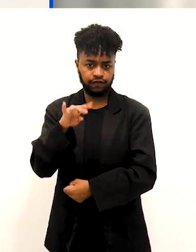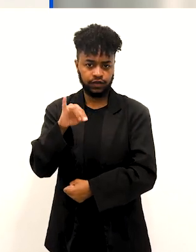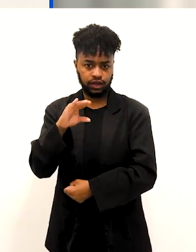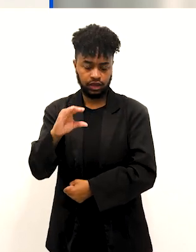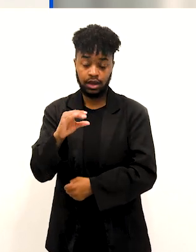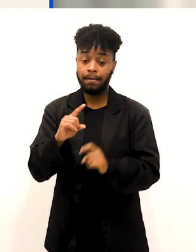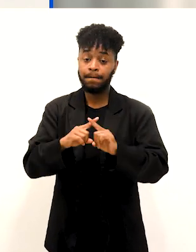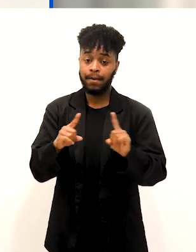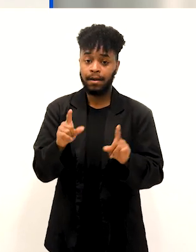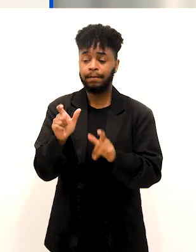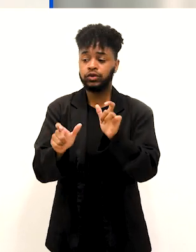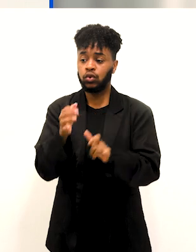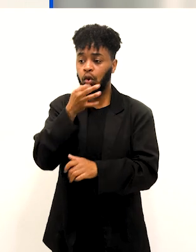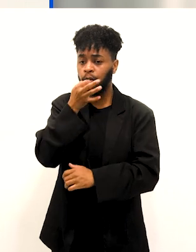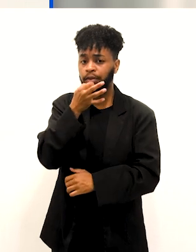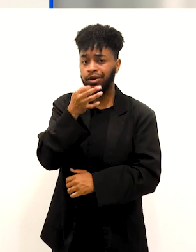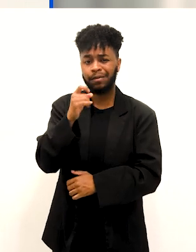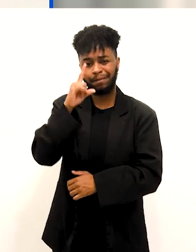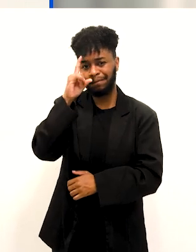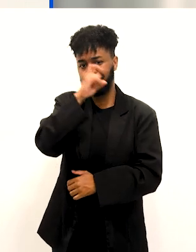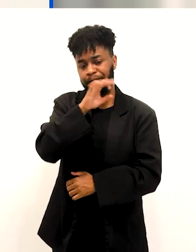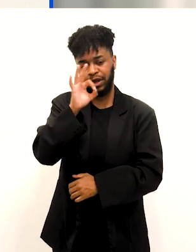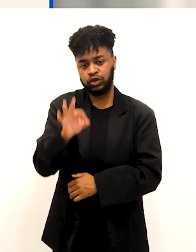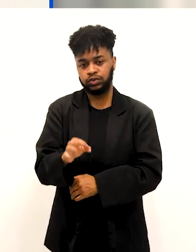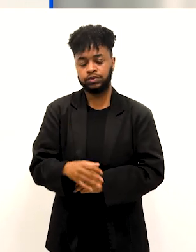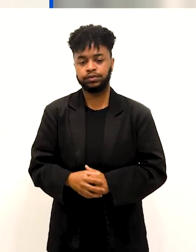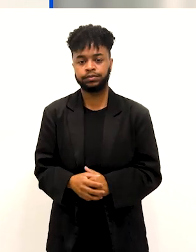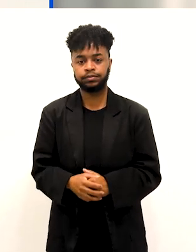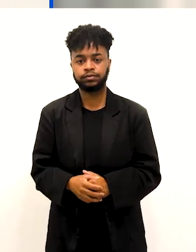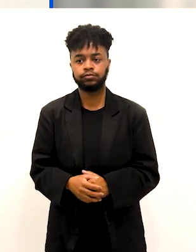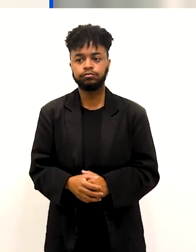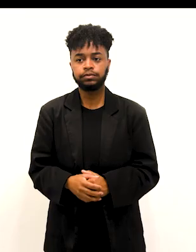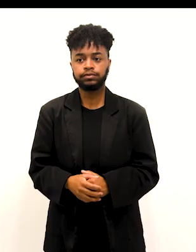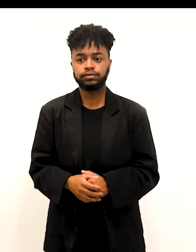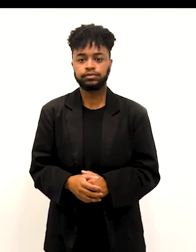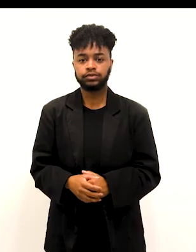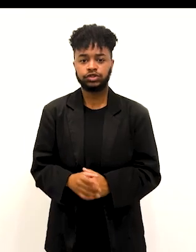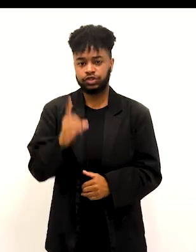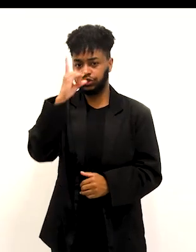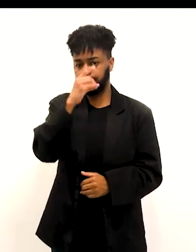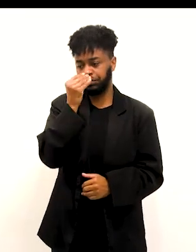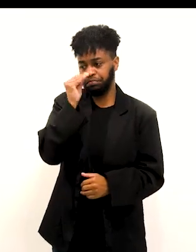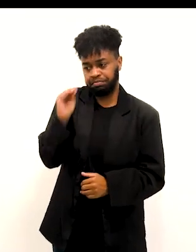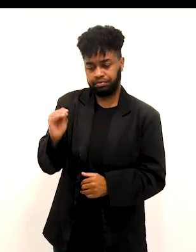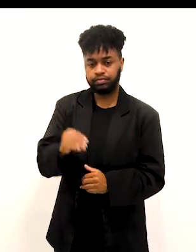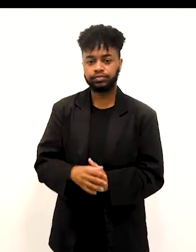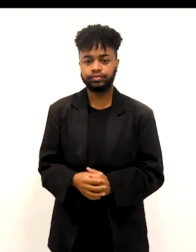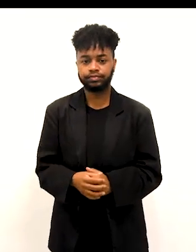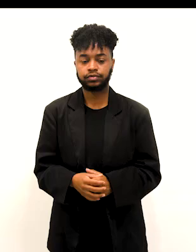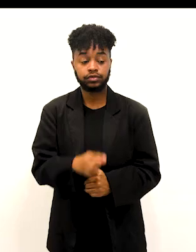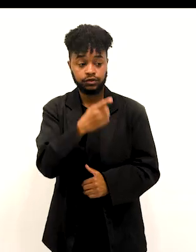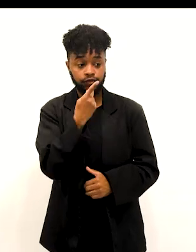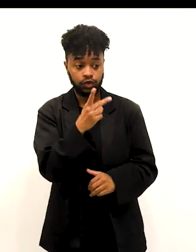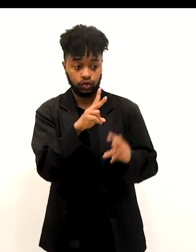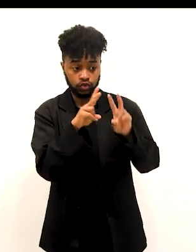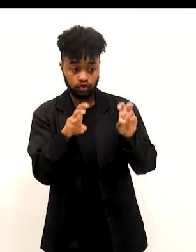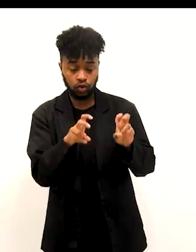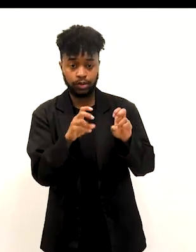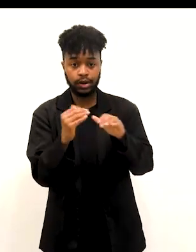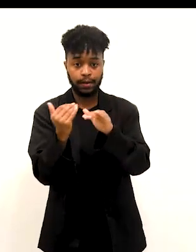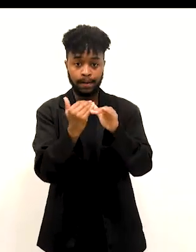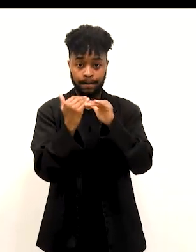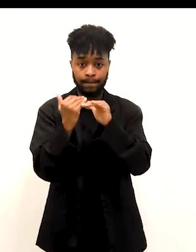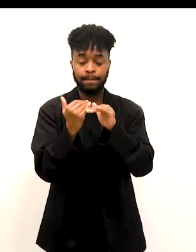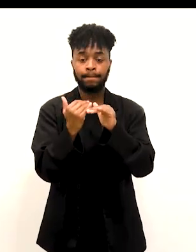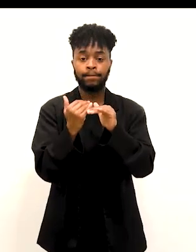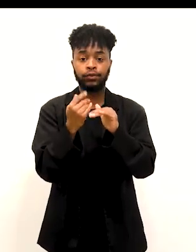Então, assim, a opinião das pessoas é a parte mais difícil, né? Sim. E aí É a parte mais difícil de desapegar. você falou aí dessa